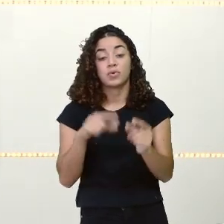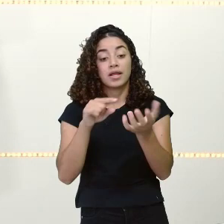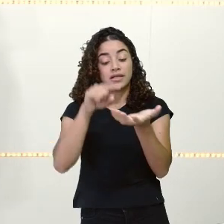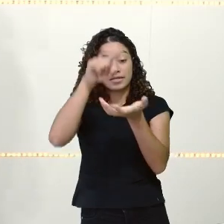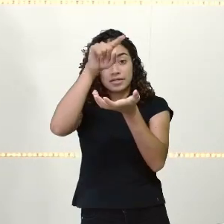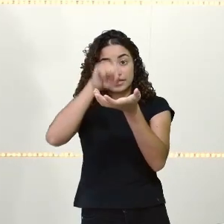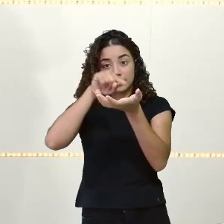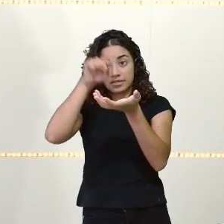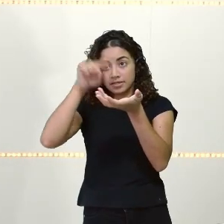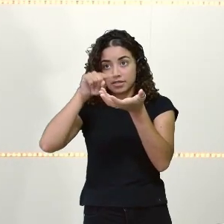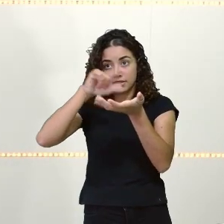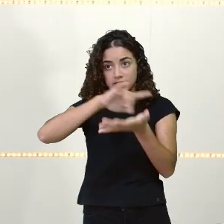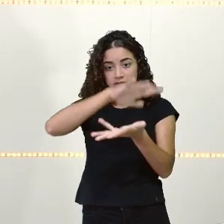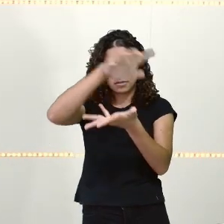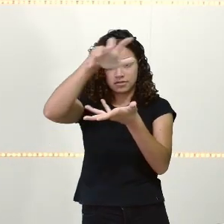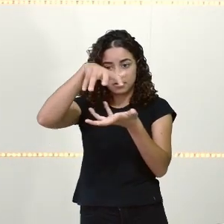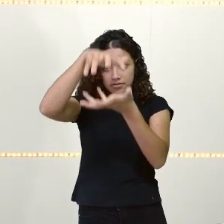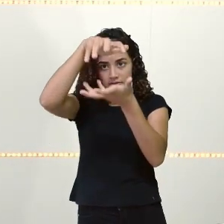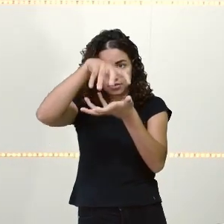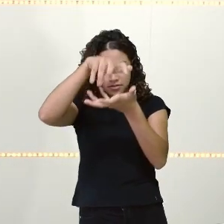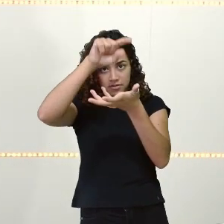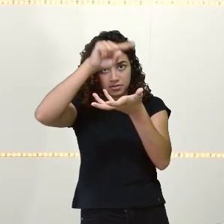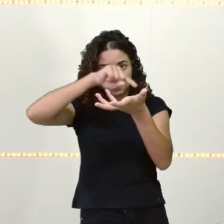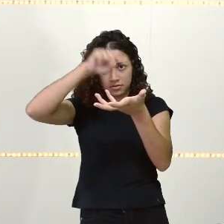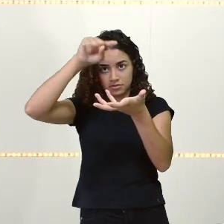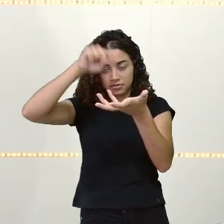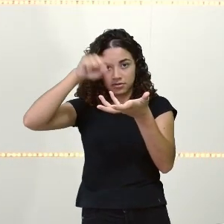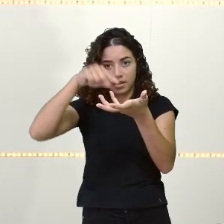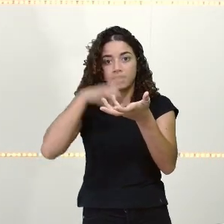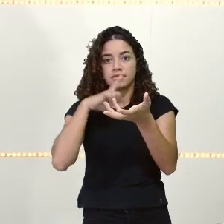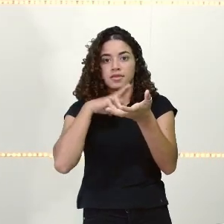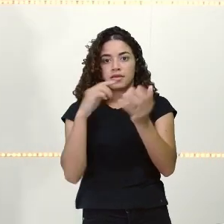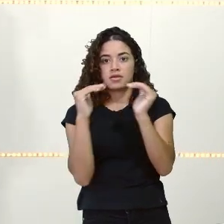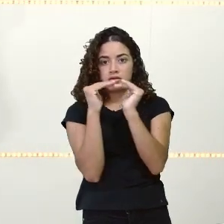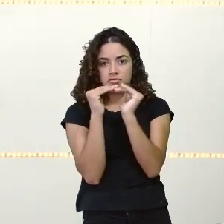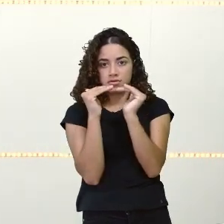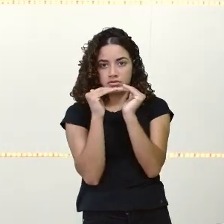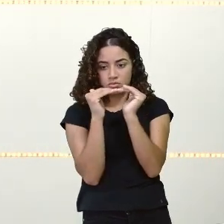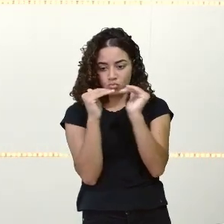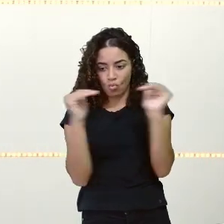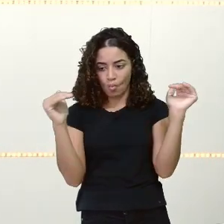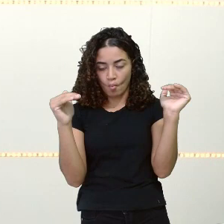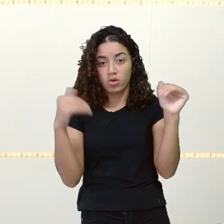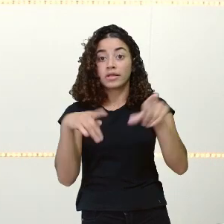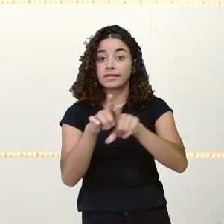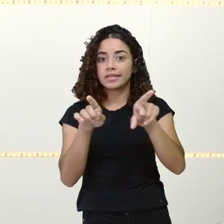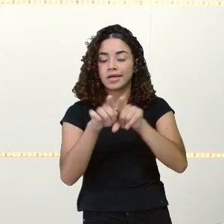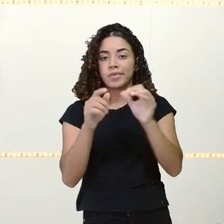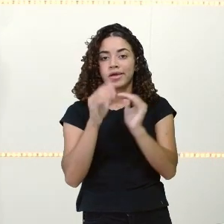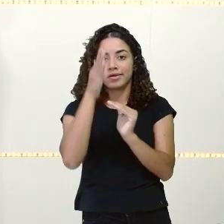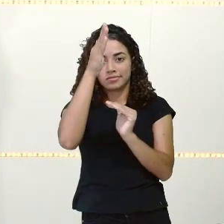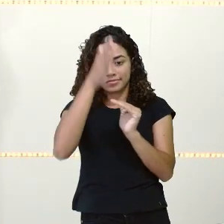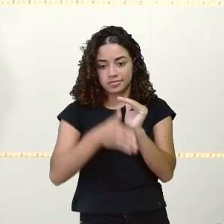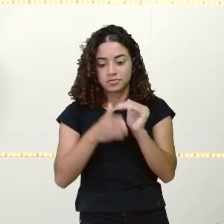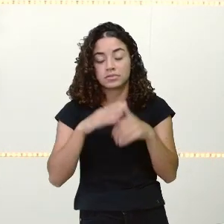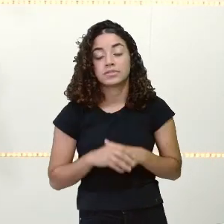são traçadas sobre o globo terrestre no sentido horizontal e no sentido